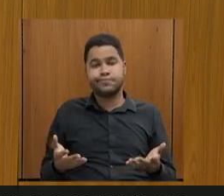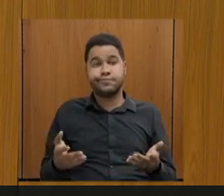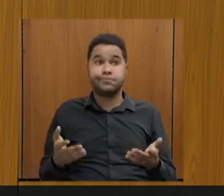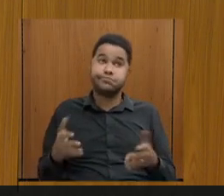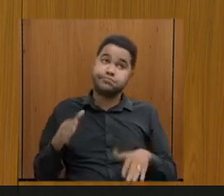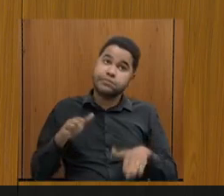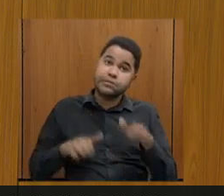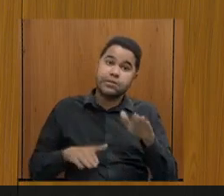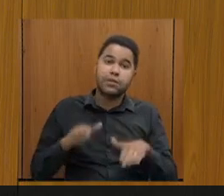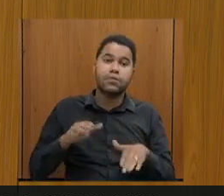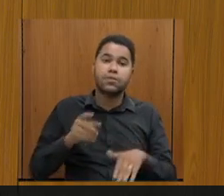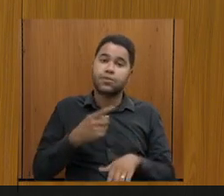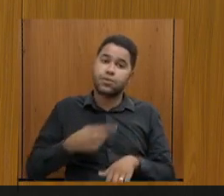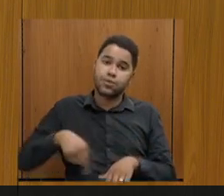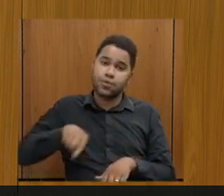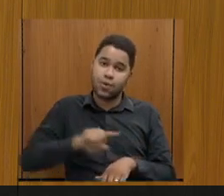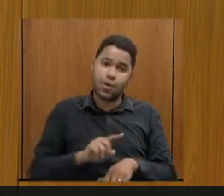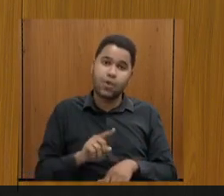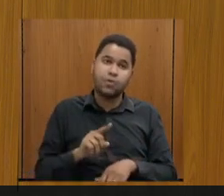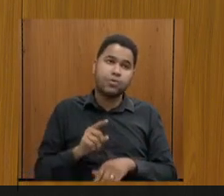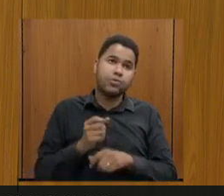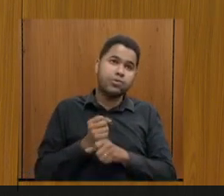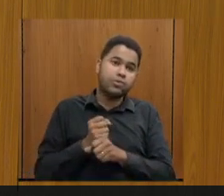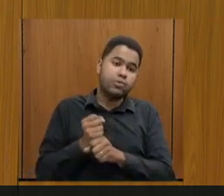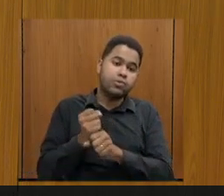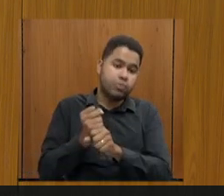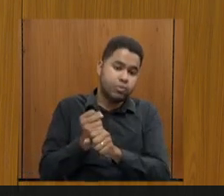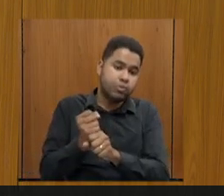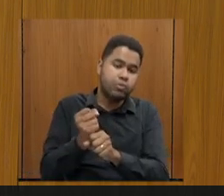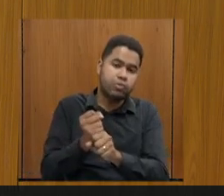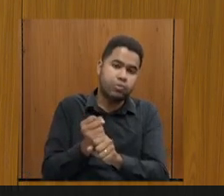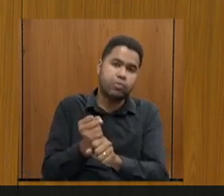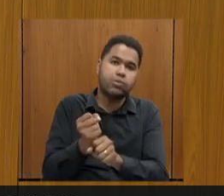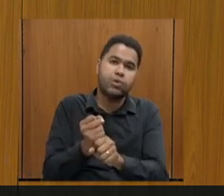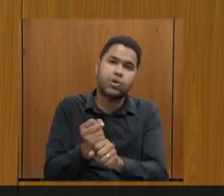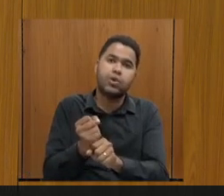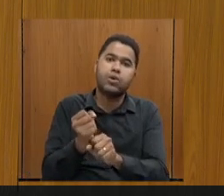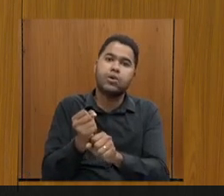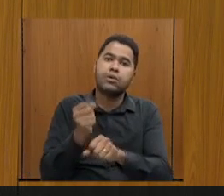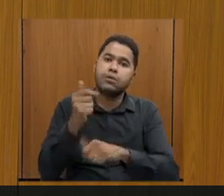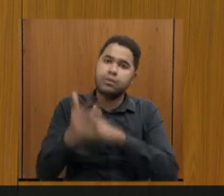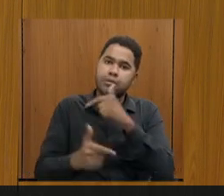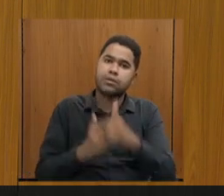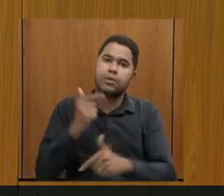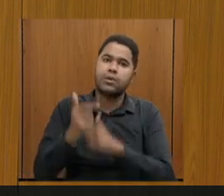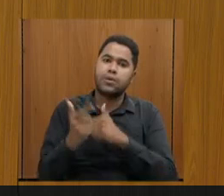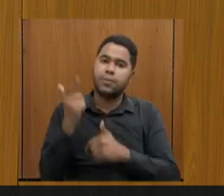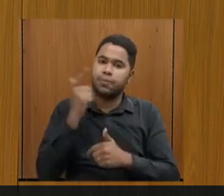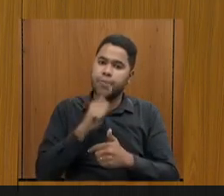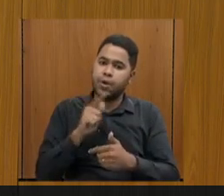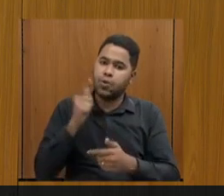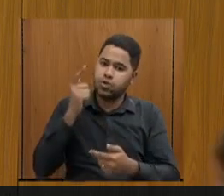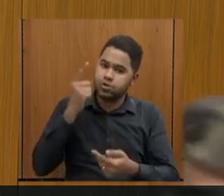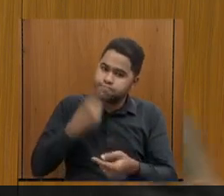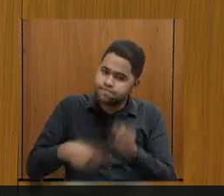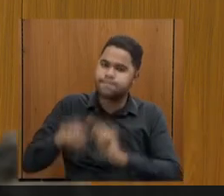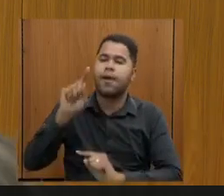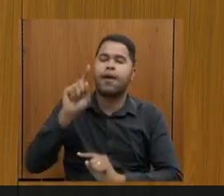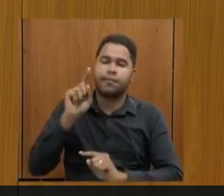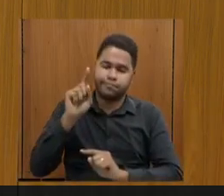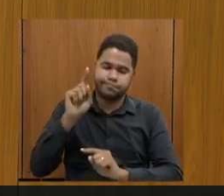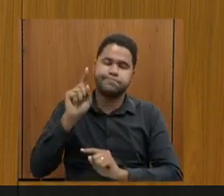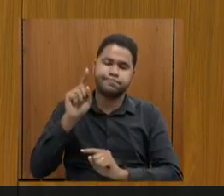que talvez nós tenhamos aí anos e anos de trabalho para recuperar